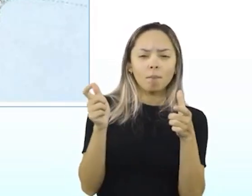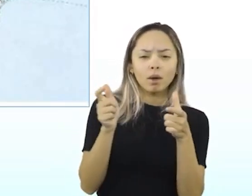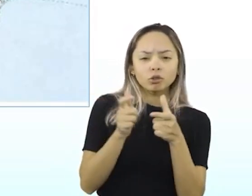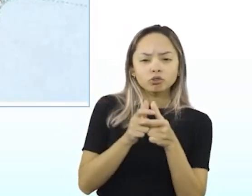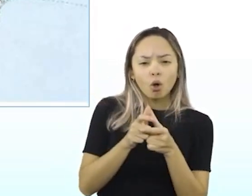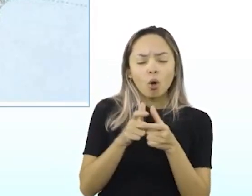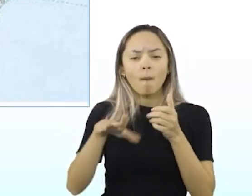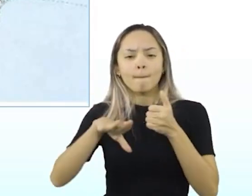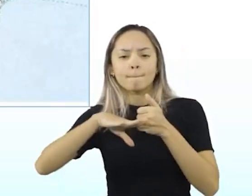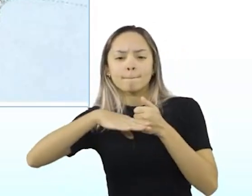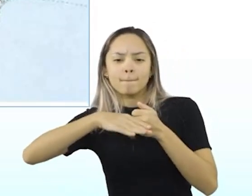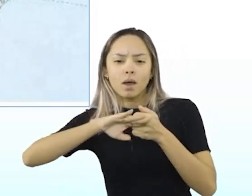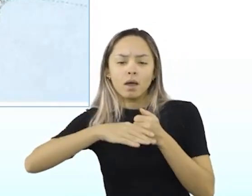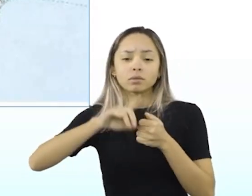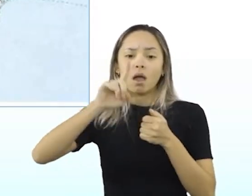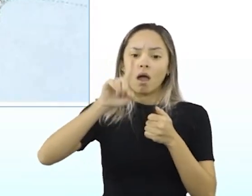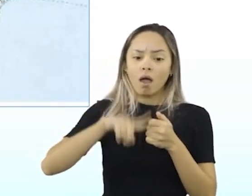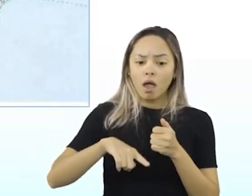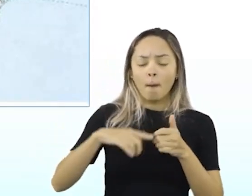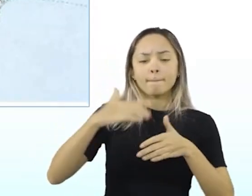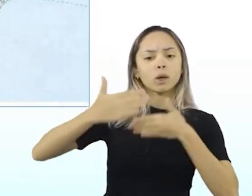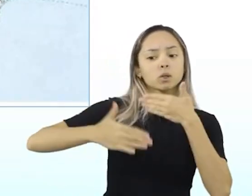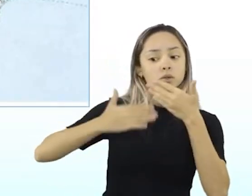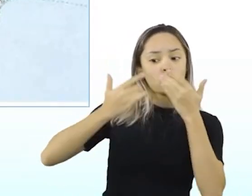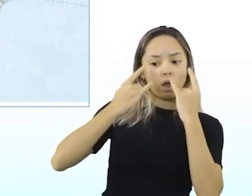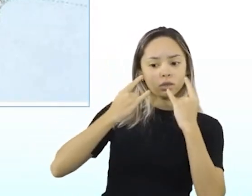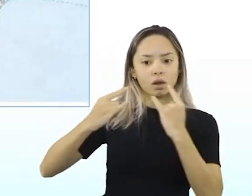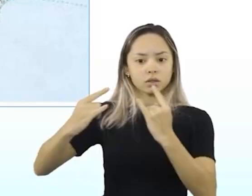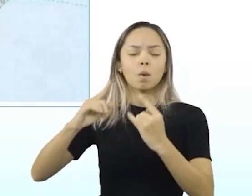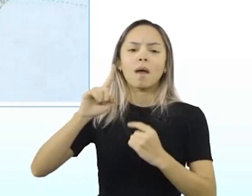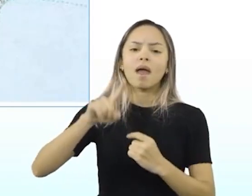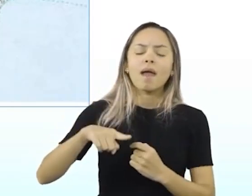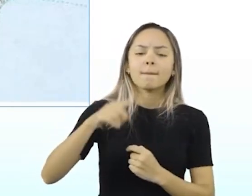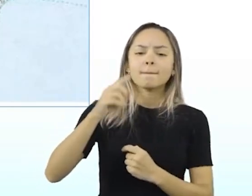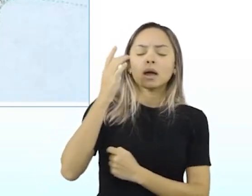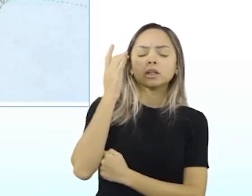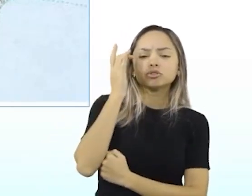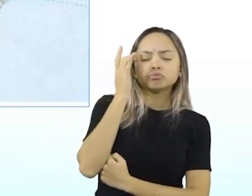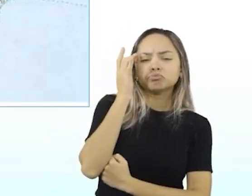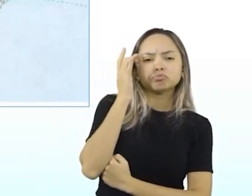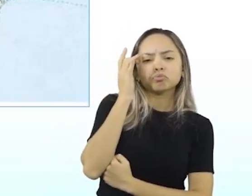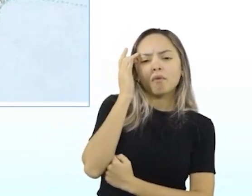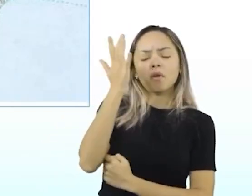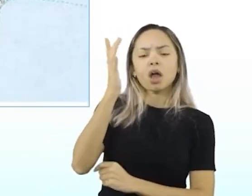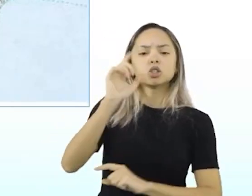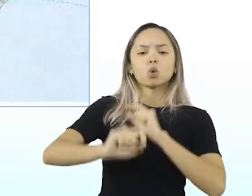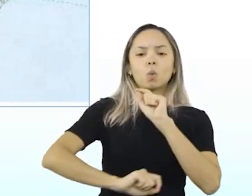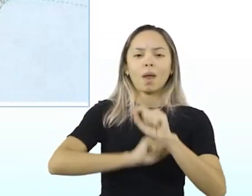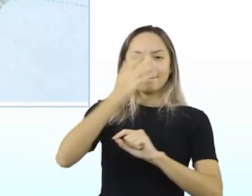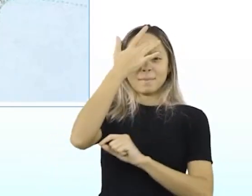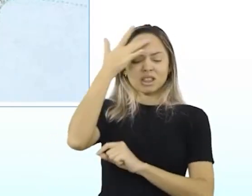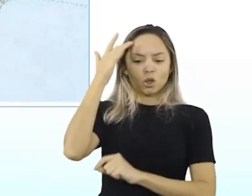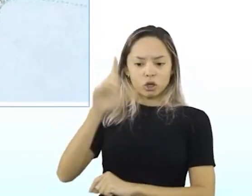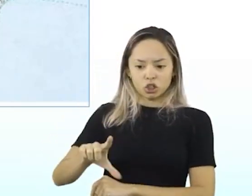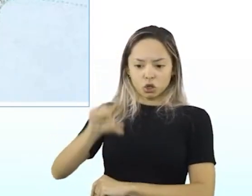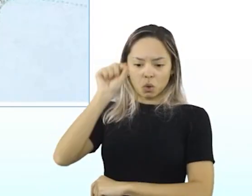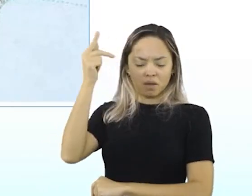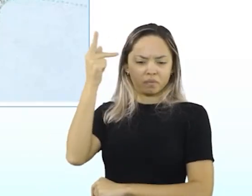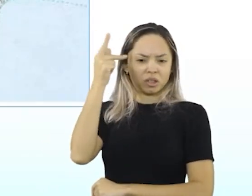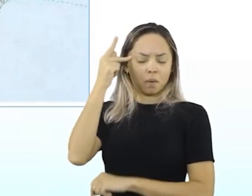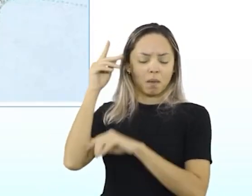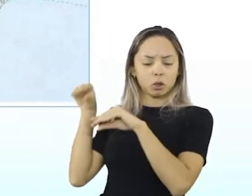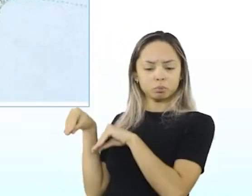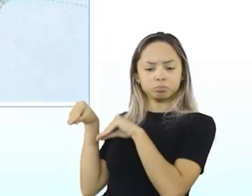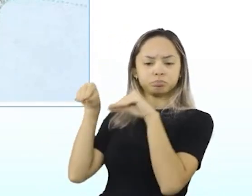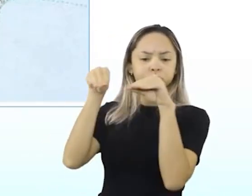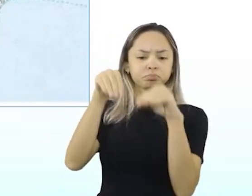já servem mais como um processo de atração. Então, hoje é muito mais comum alguém, ao invés de escolher ir para a capital São